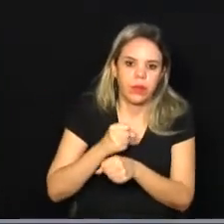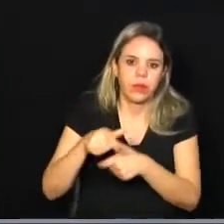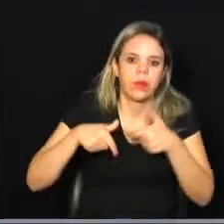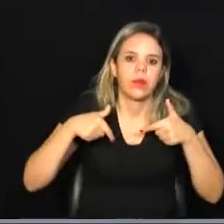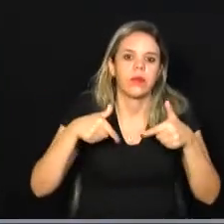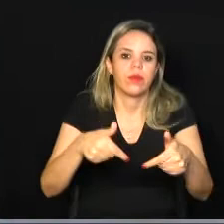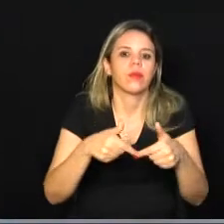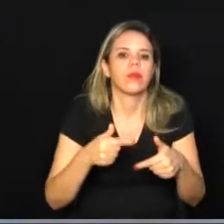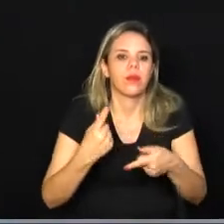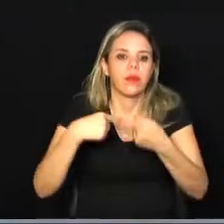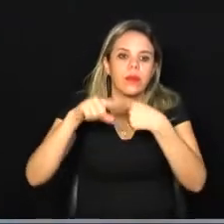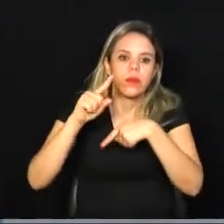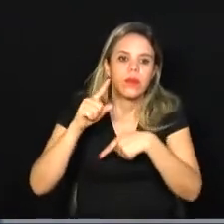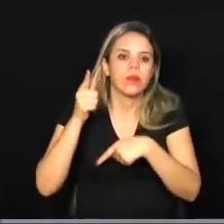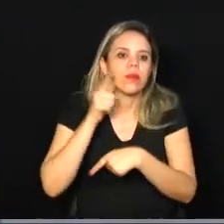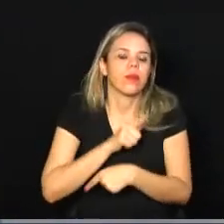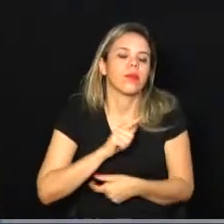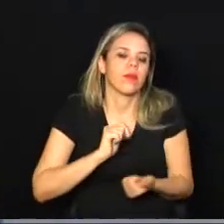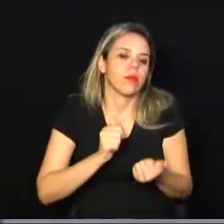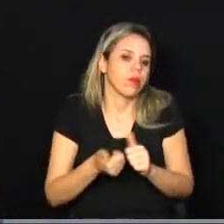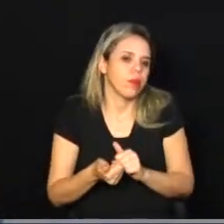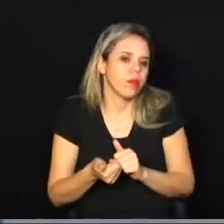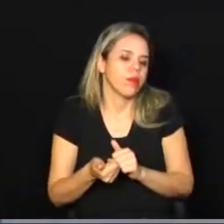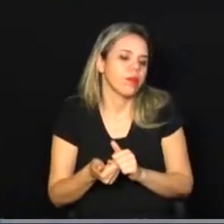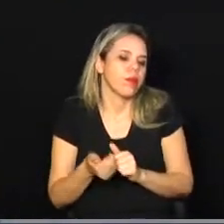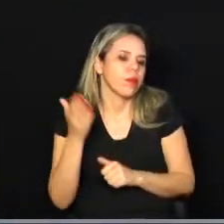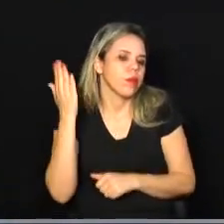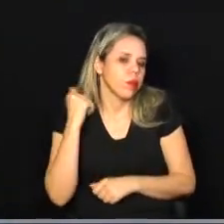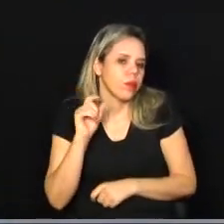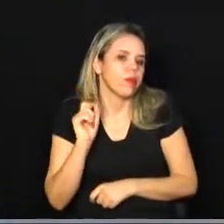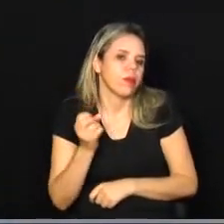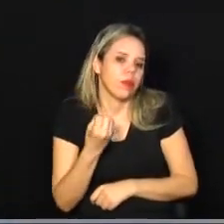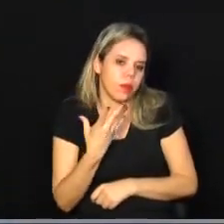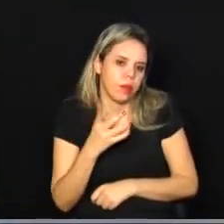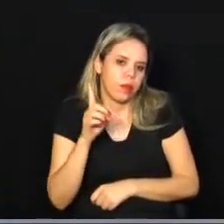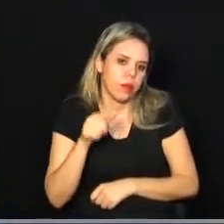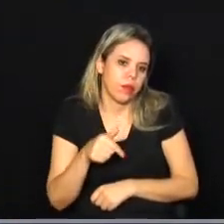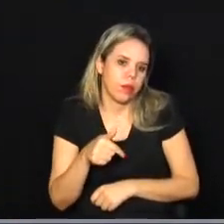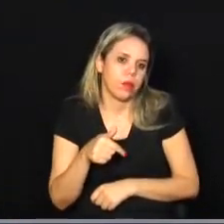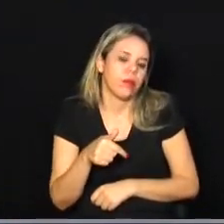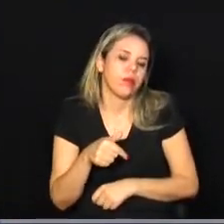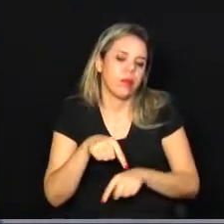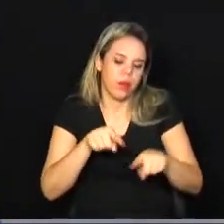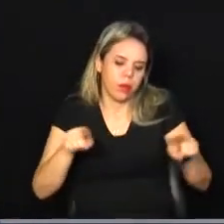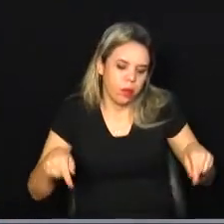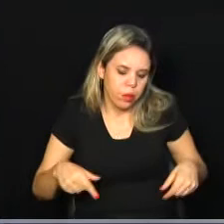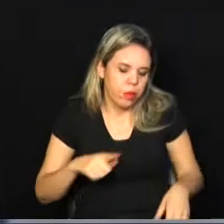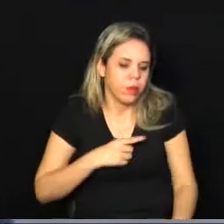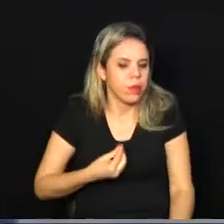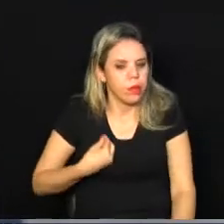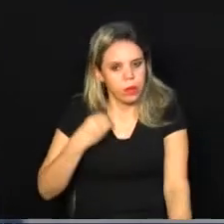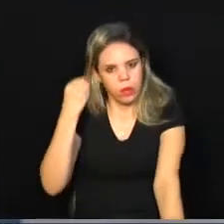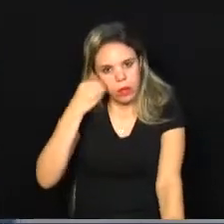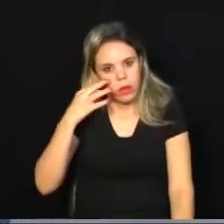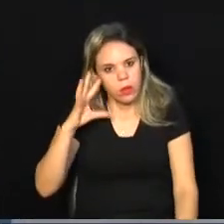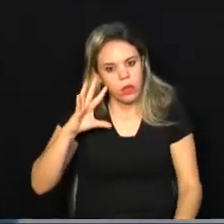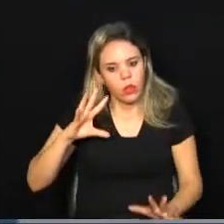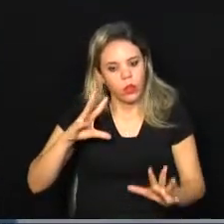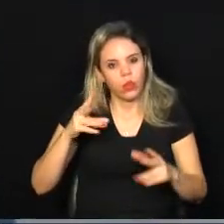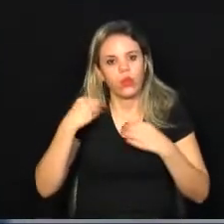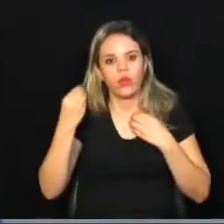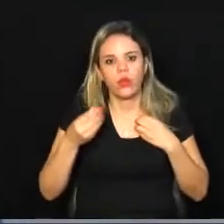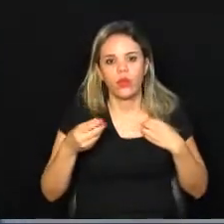com a alta performance. Então, ele sabe muito bem o que é que está na quadra, com o mundo todo literalmente